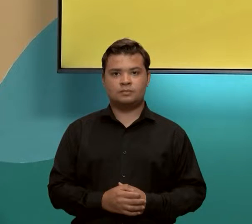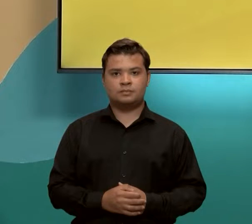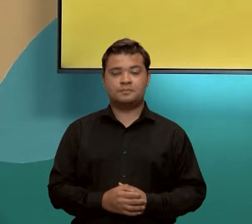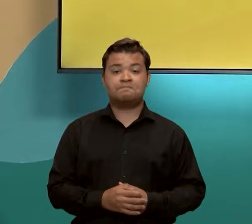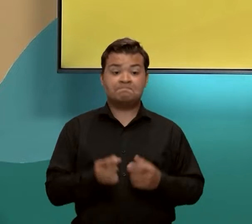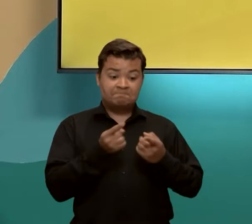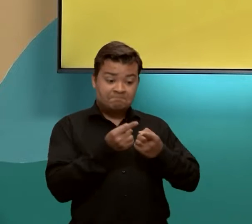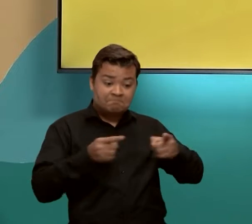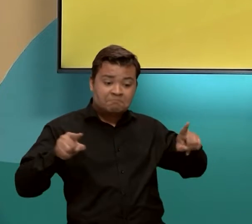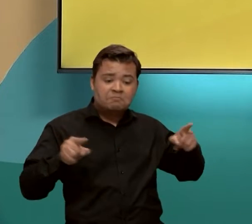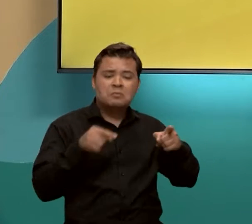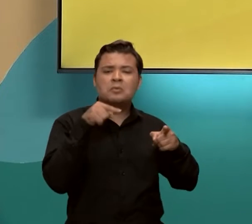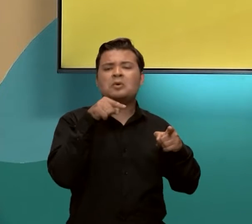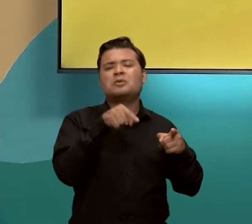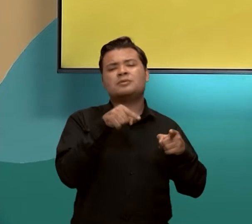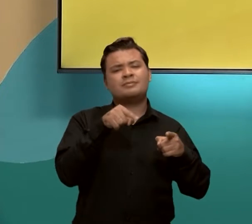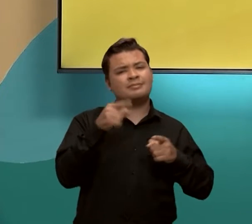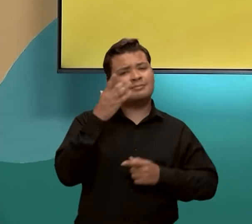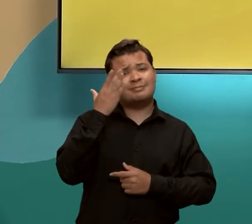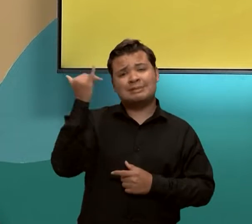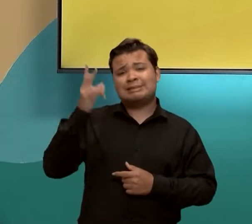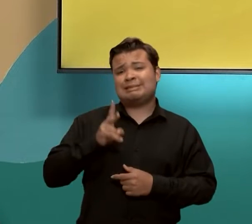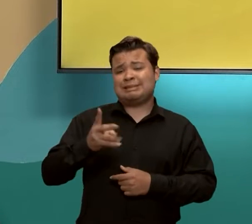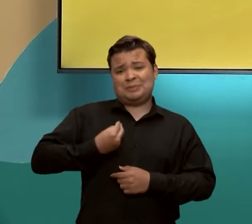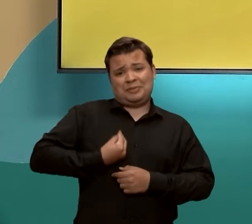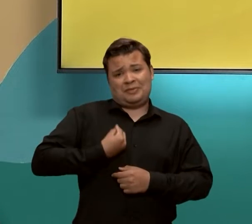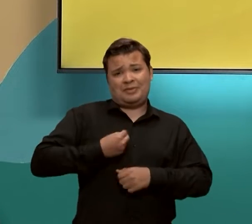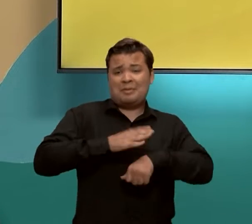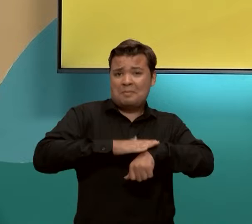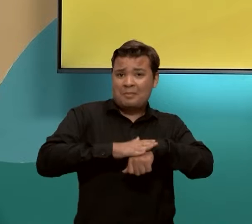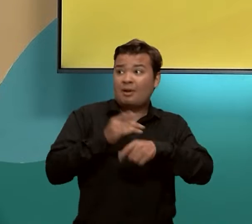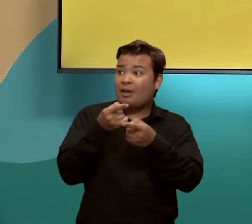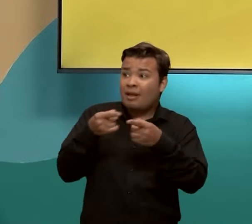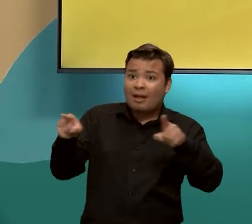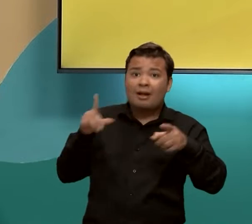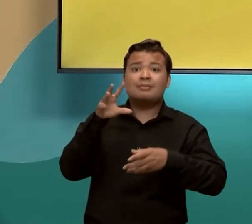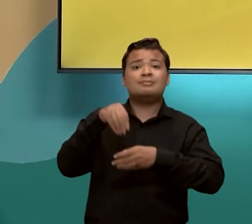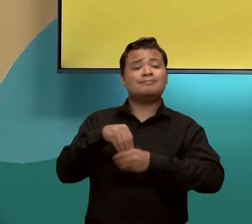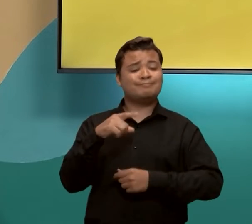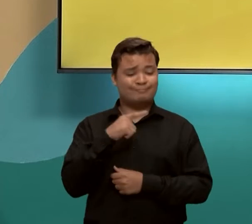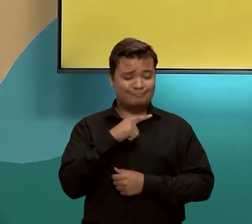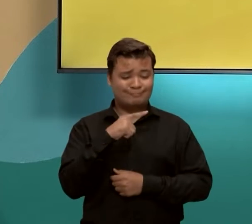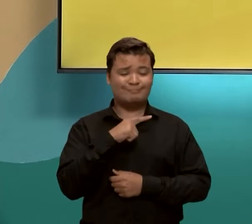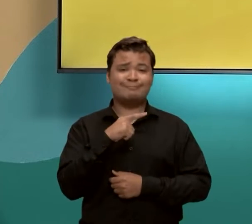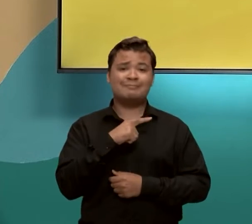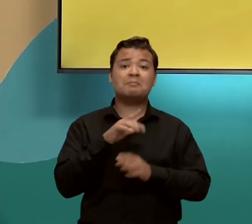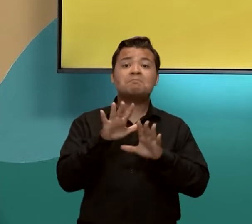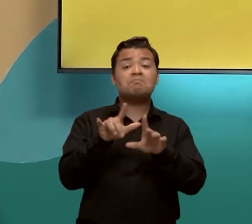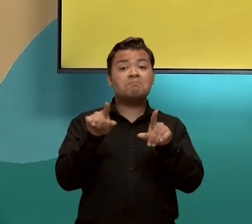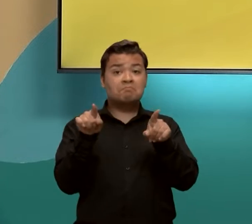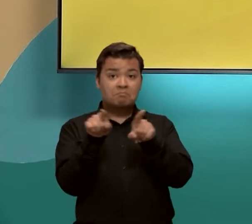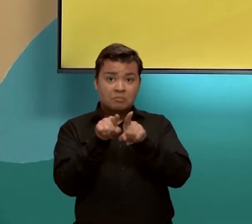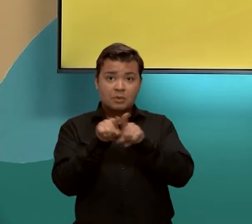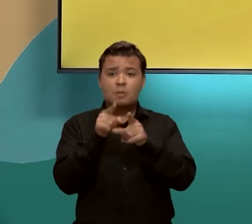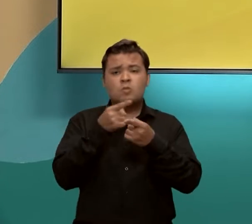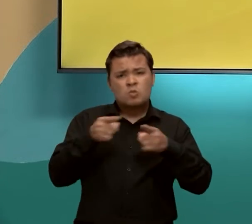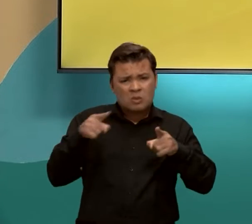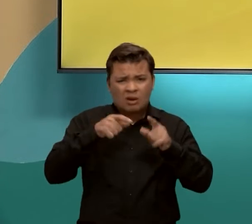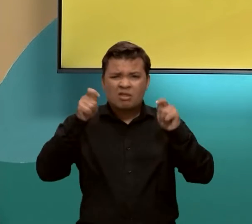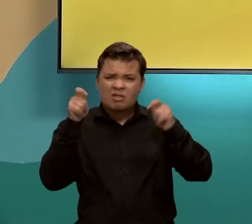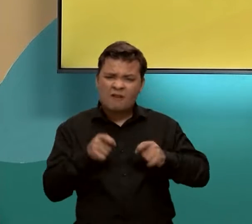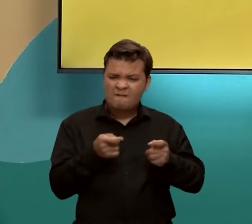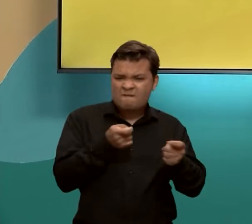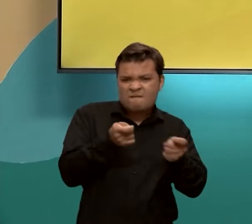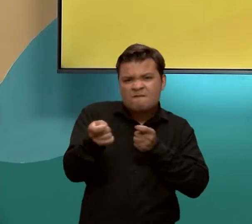A música é trilha sonora de vários momentos das nossas vidas e pode ser também instrumento de